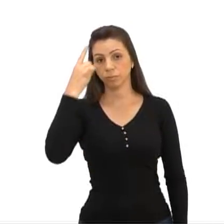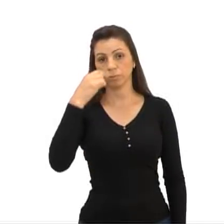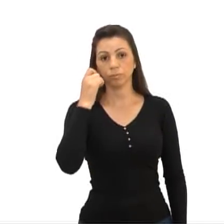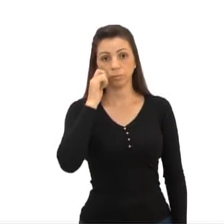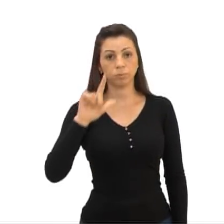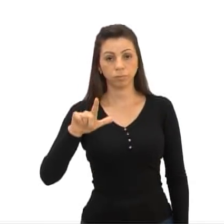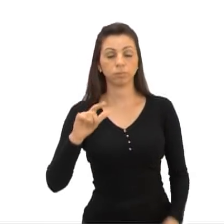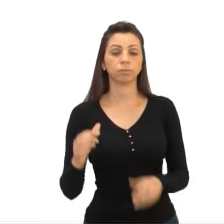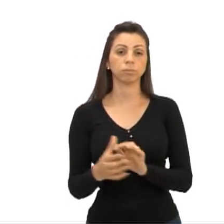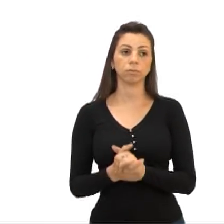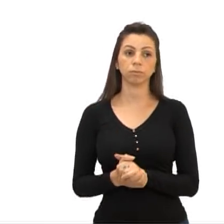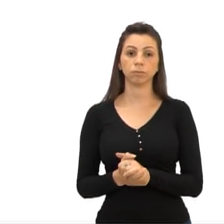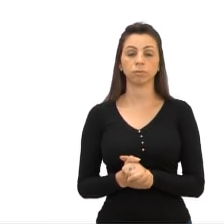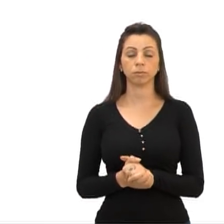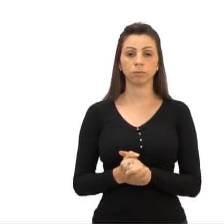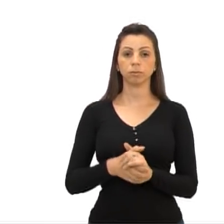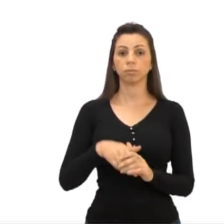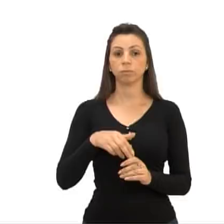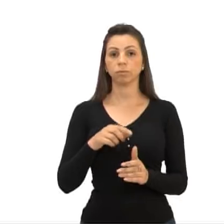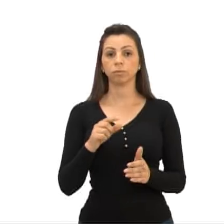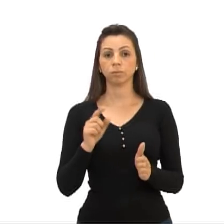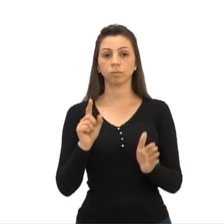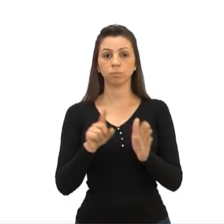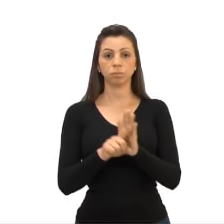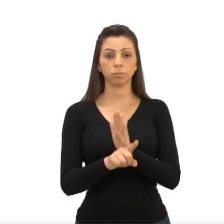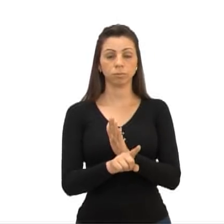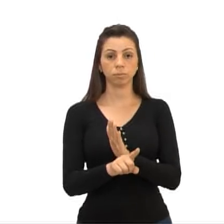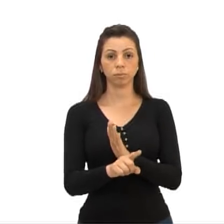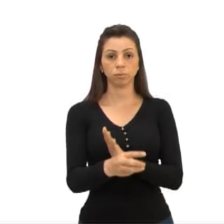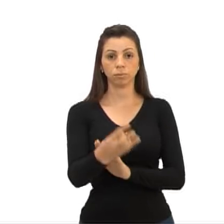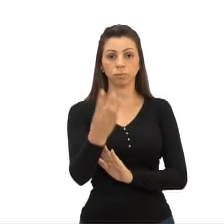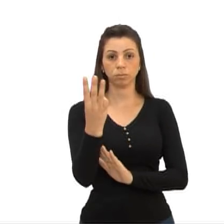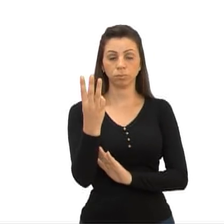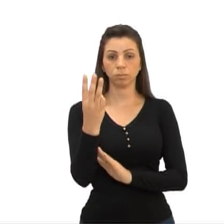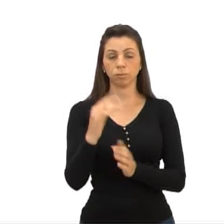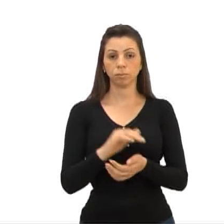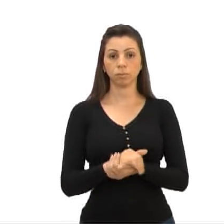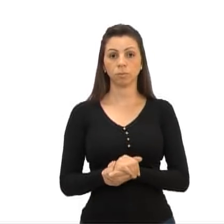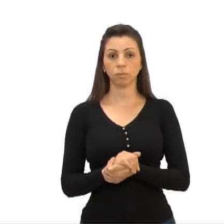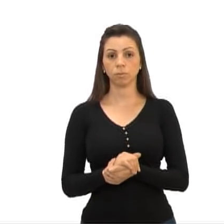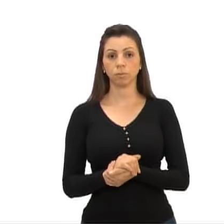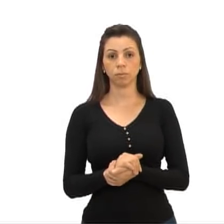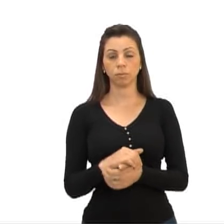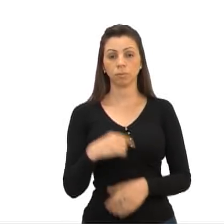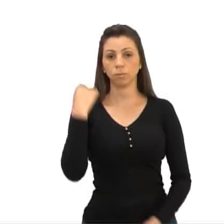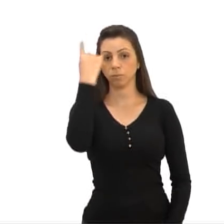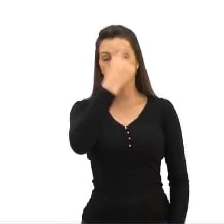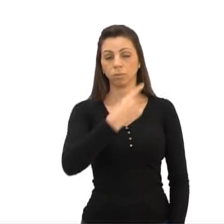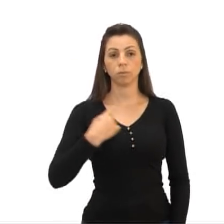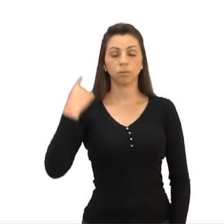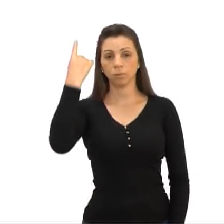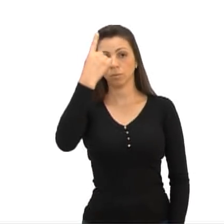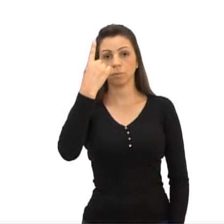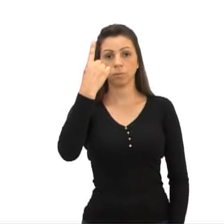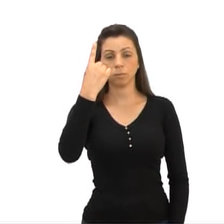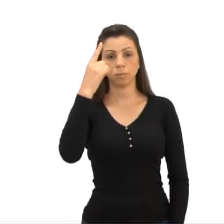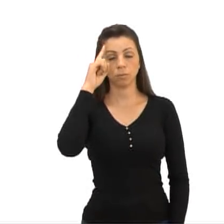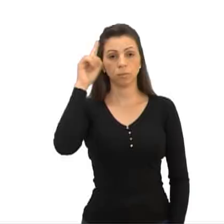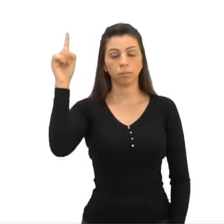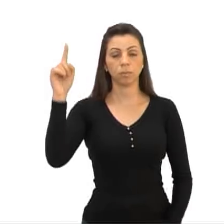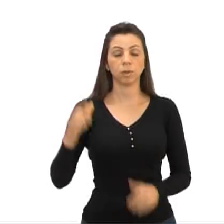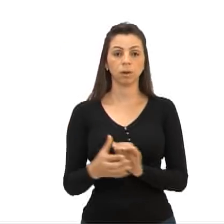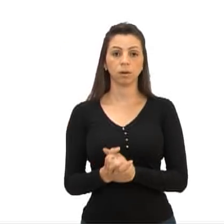No exercício 3, em determinada hora do dia, a razão entre a altura de um